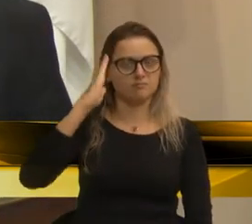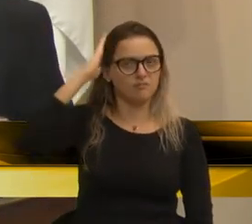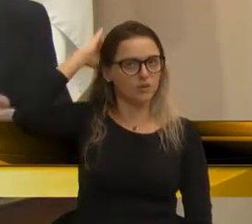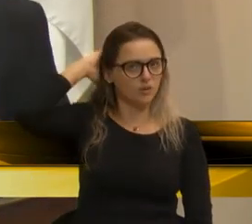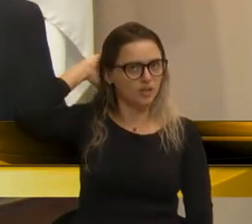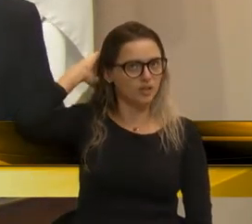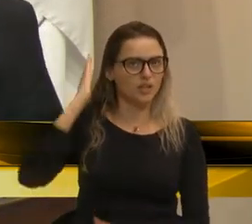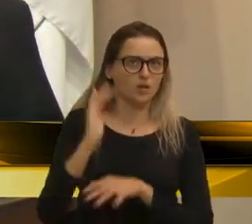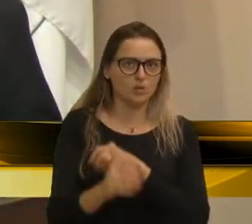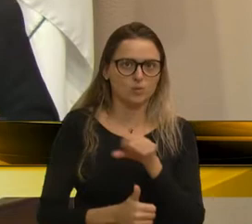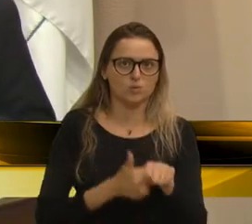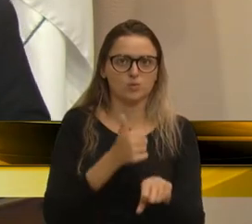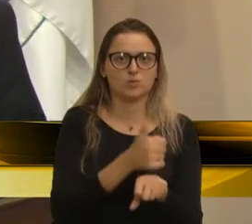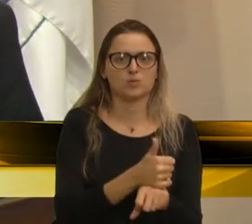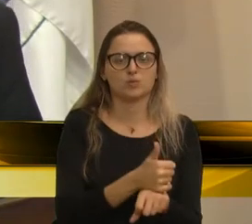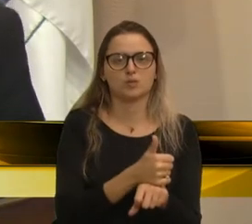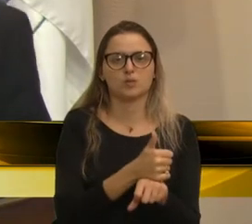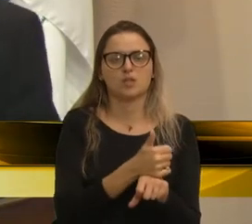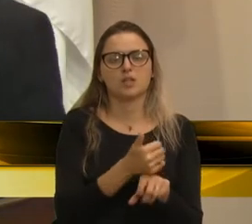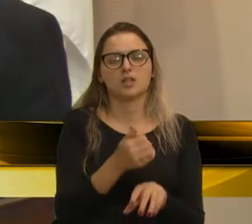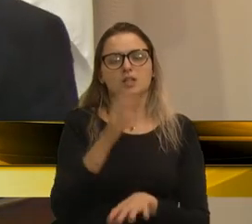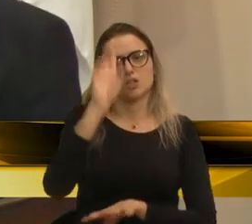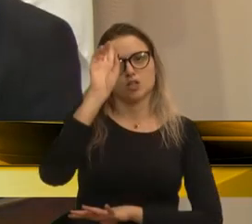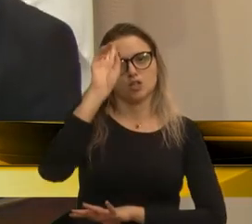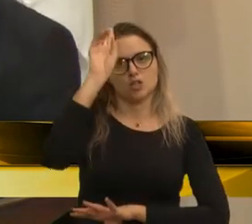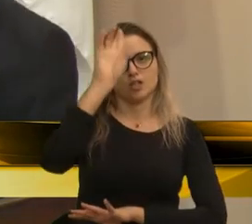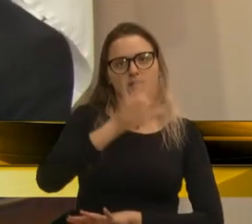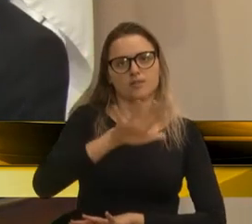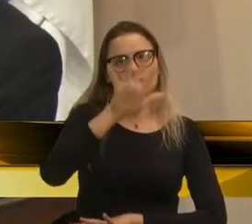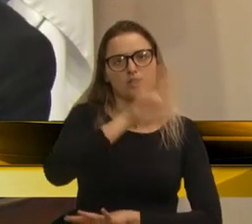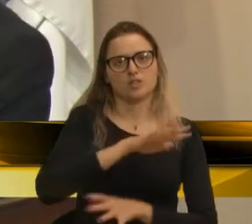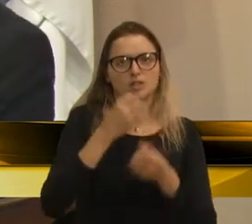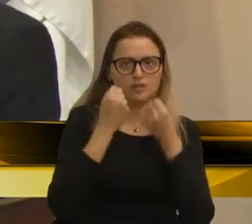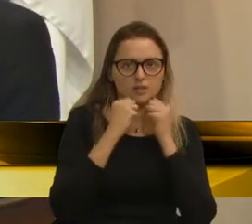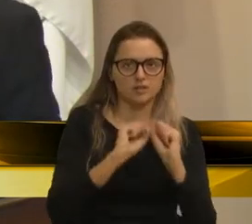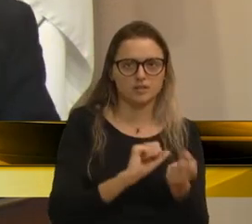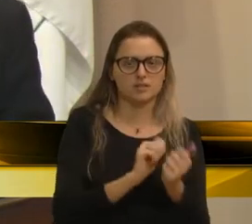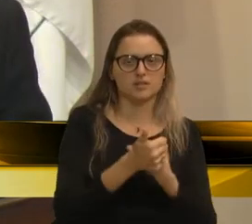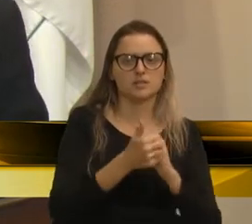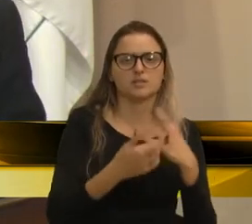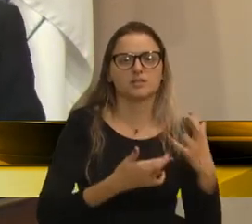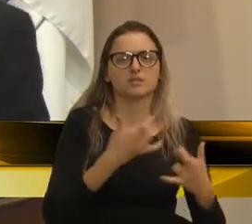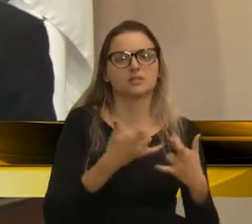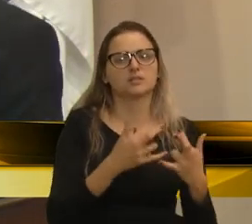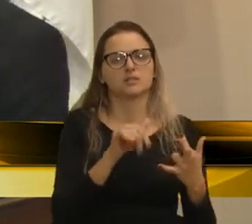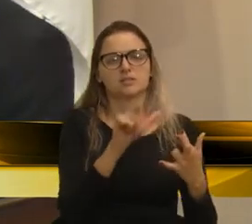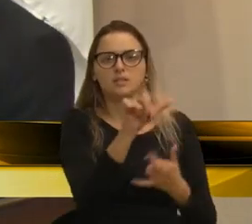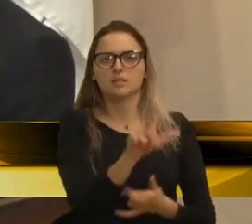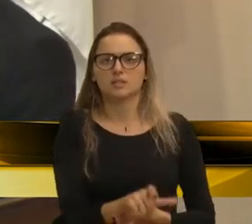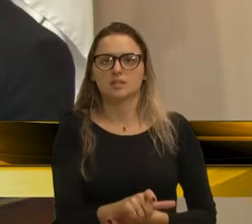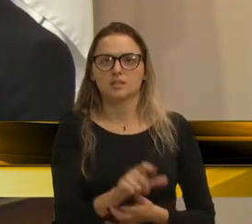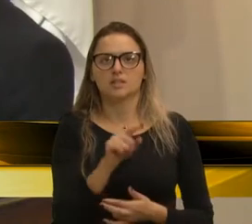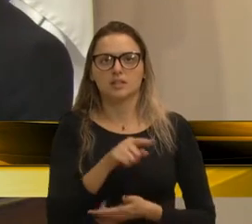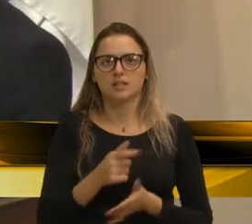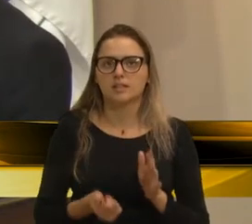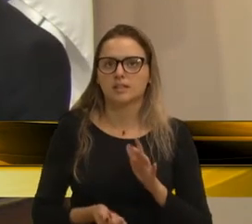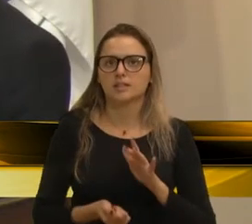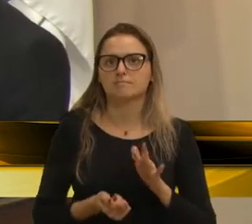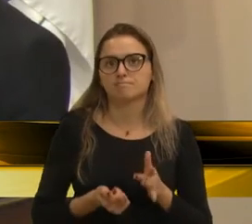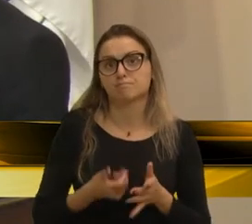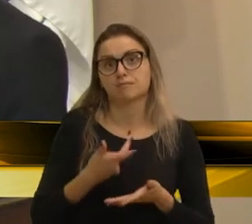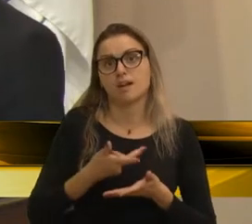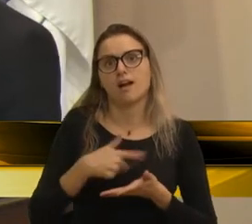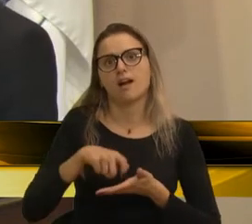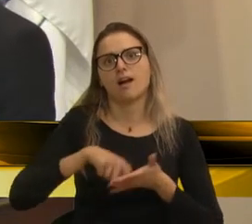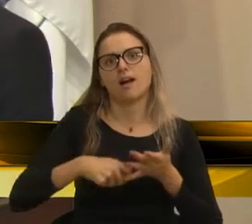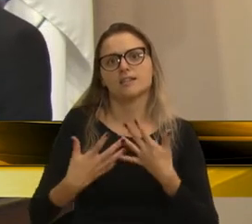recolocou como diretora-geral da Secretaria Municipal de Esporte e Lazer é alguém, e ele está dando esse aval,